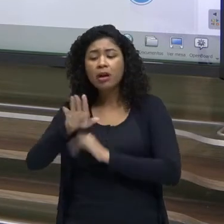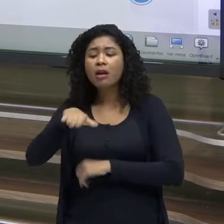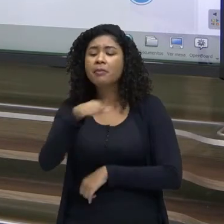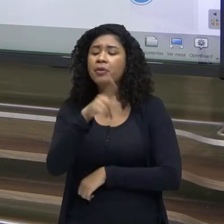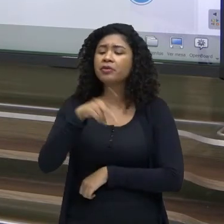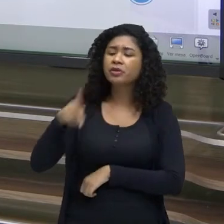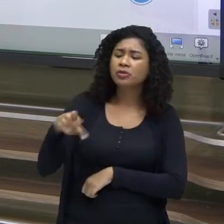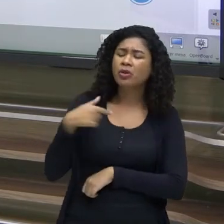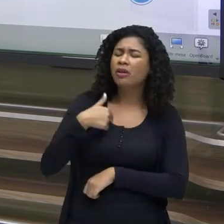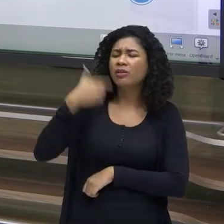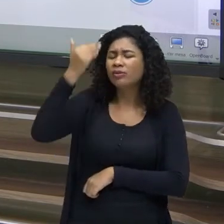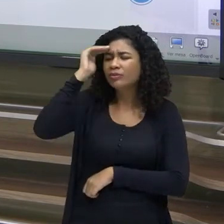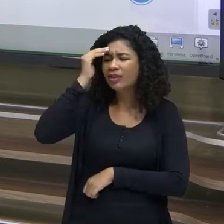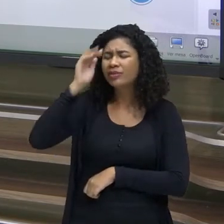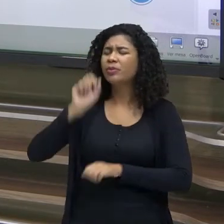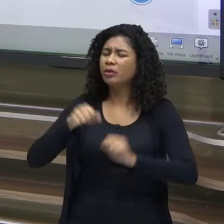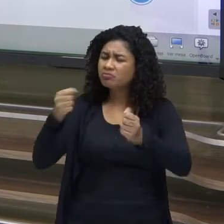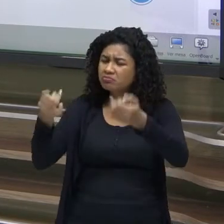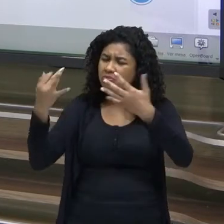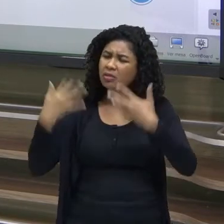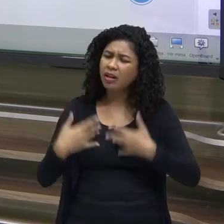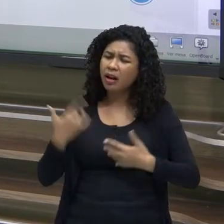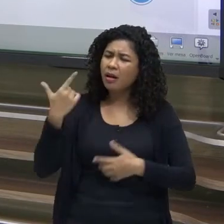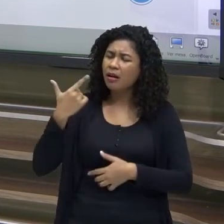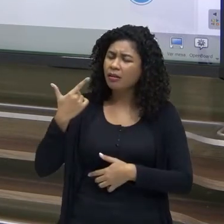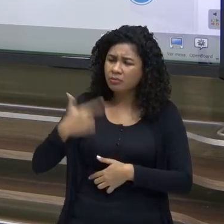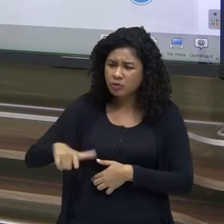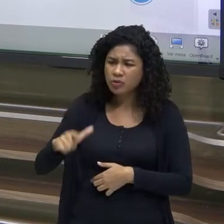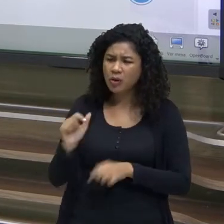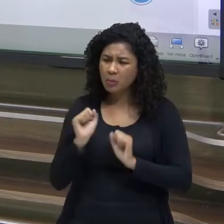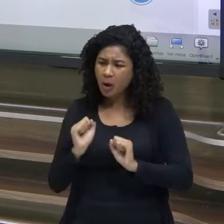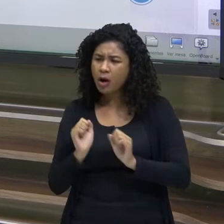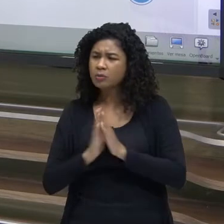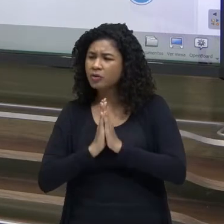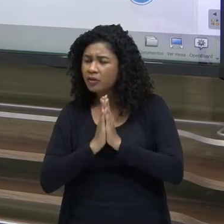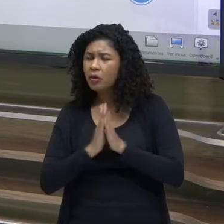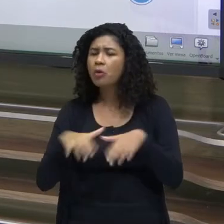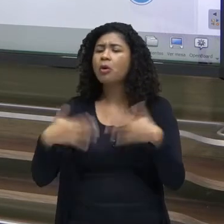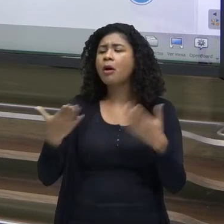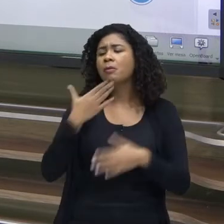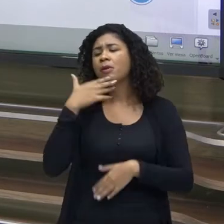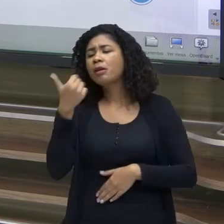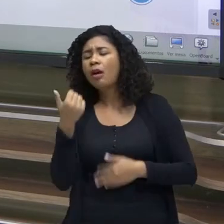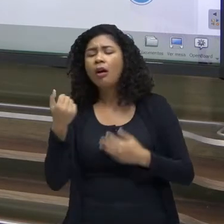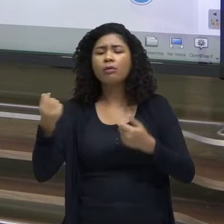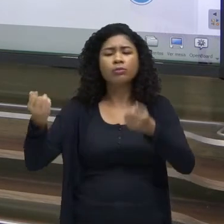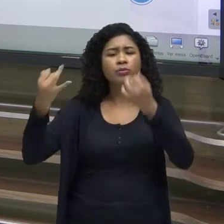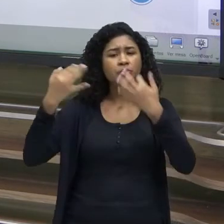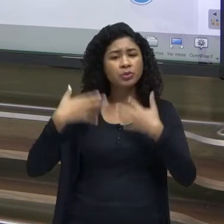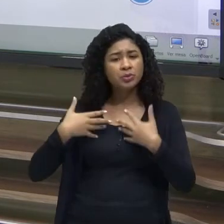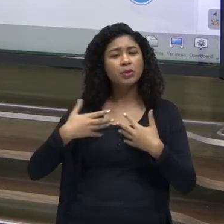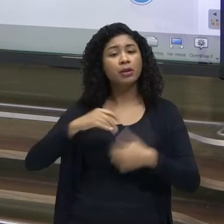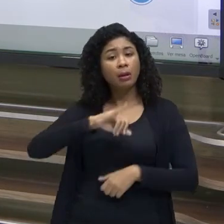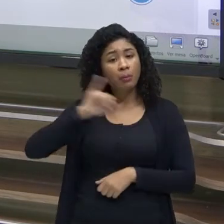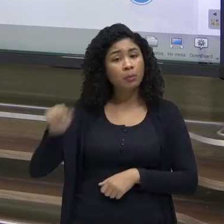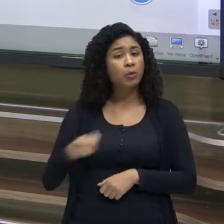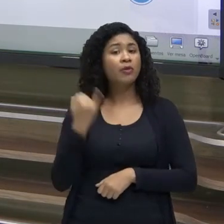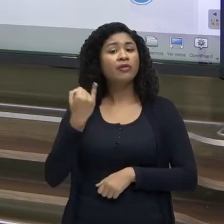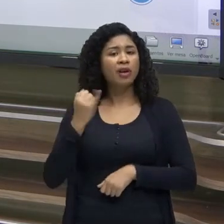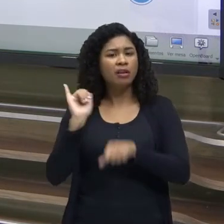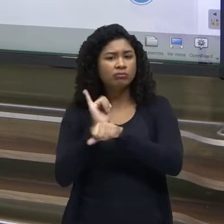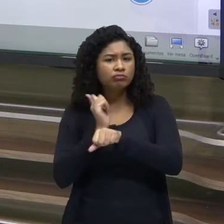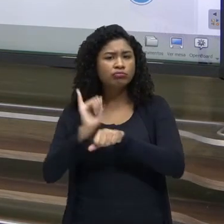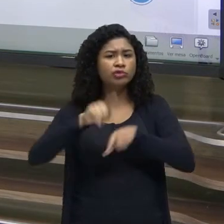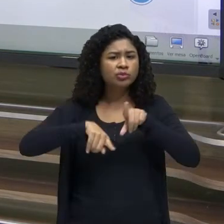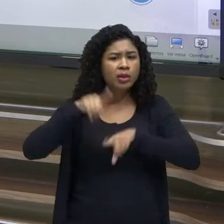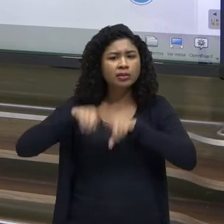melhor o que está acontecendo, qual é a resposta que eu posso considerar mais correta, tá bom? Utilizem aí todas as ferramentas